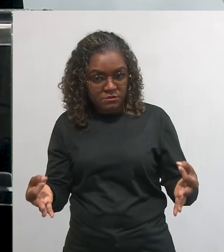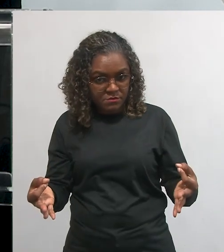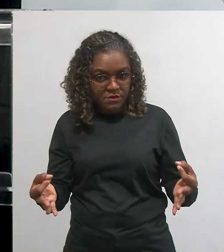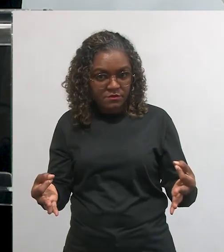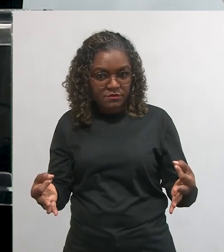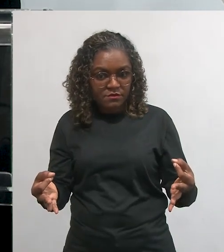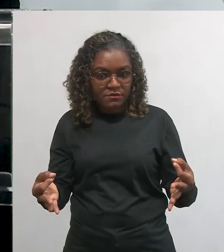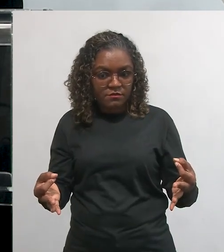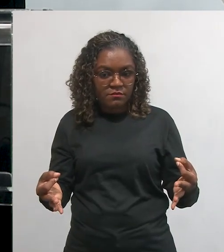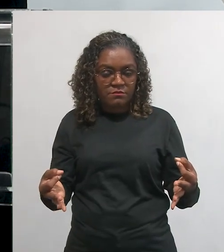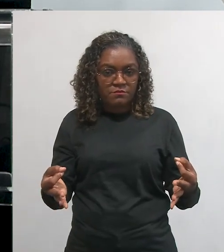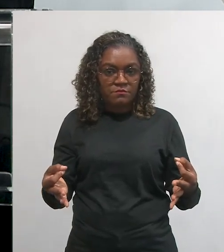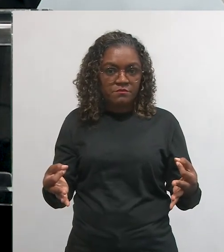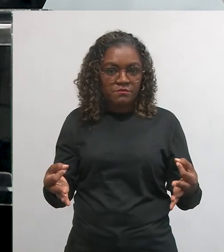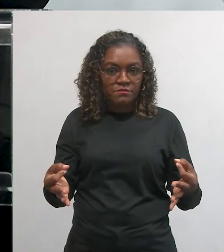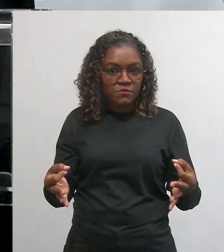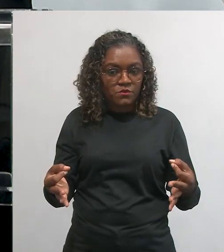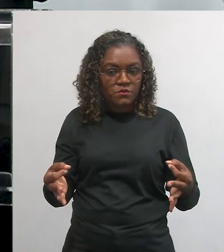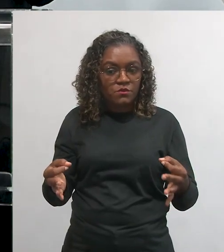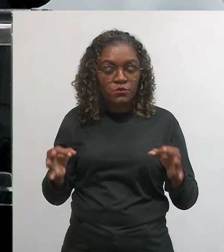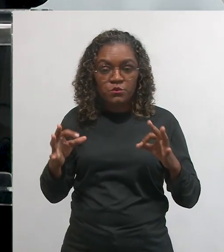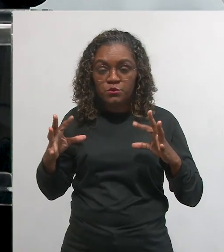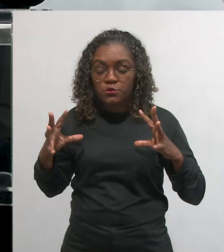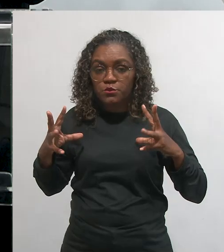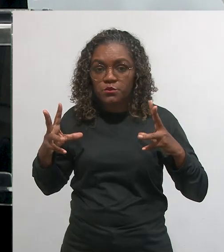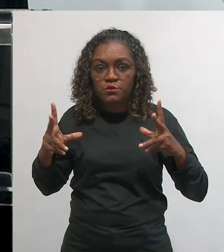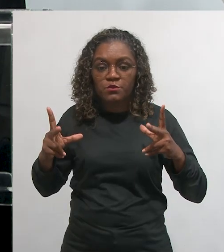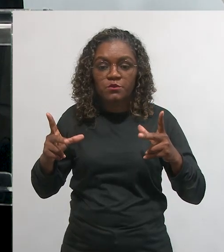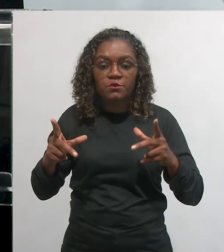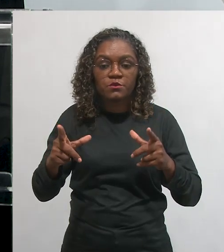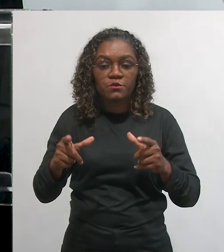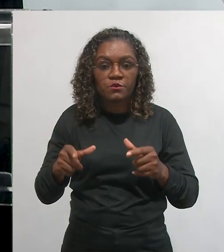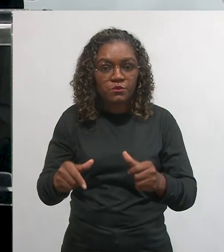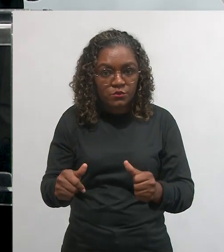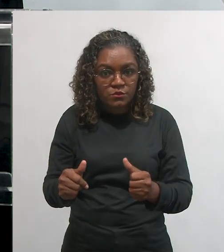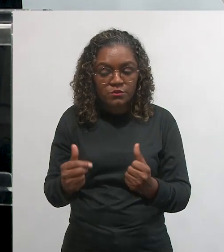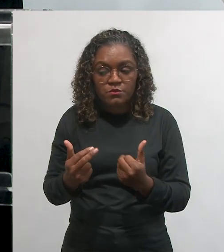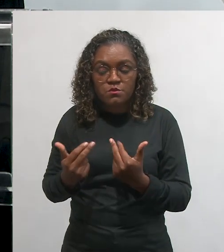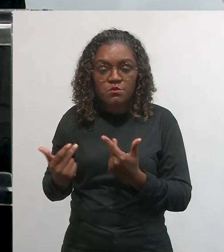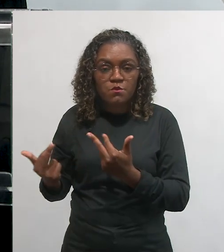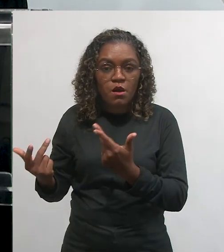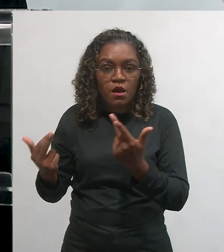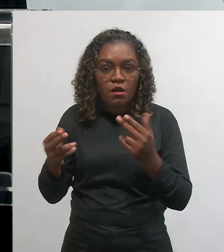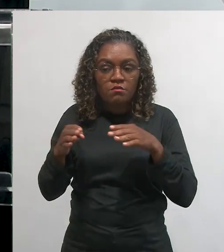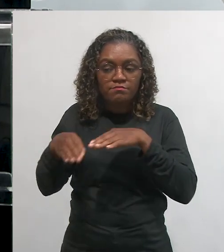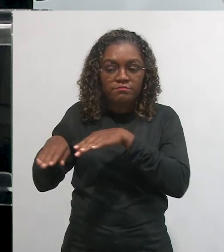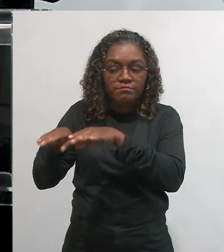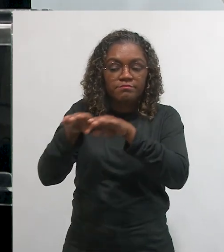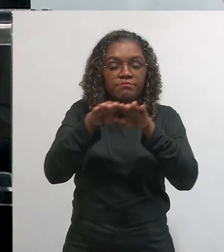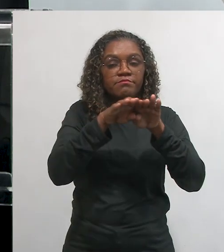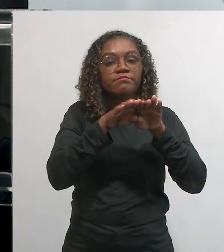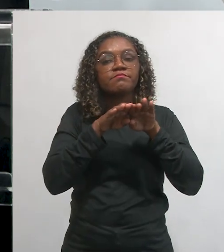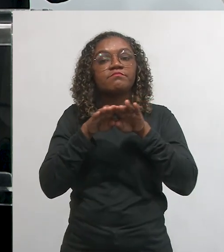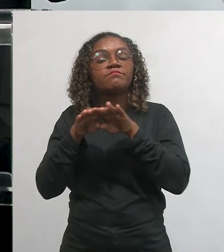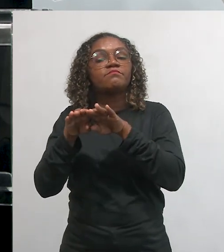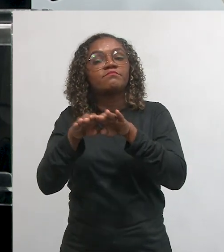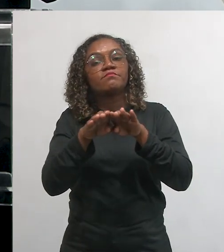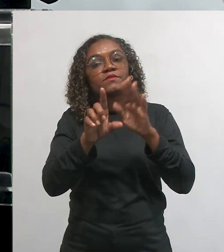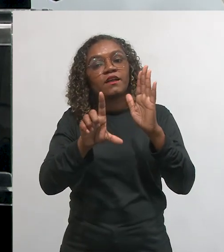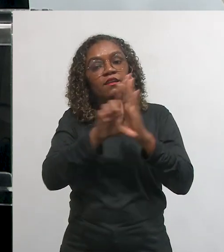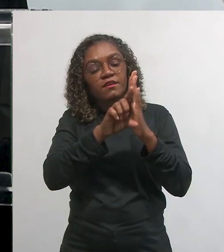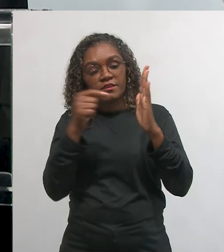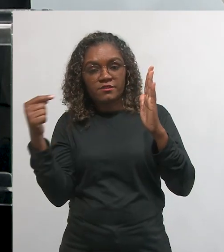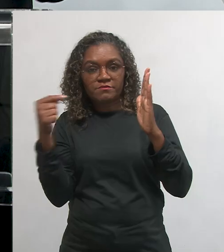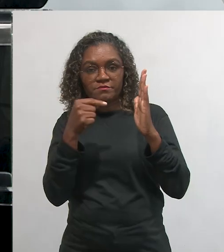simples da República e quem ocupa o cargo mais importante, passa pelos mesmos critérios de leis que